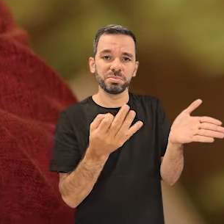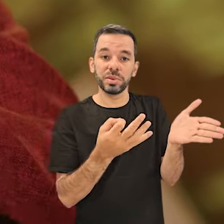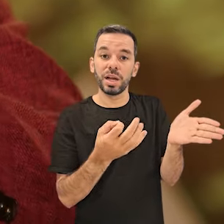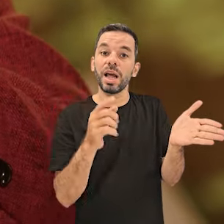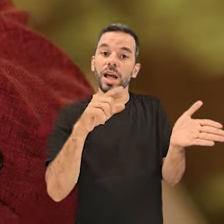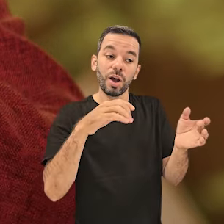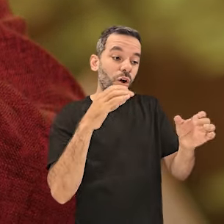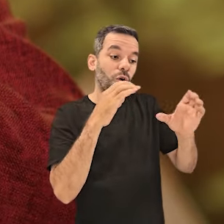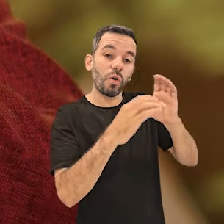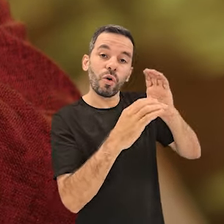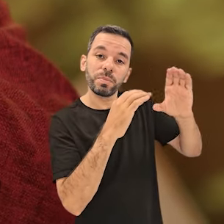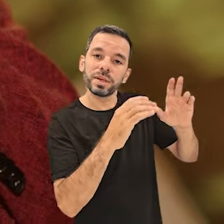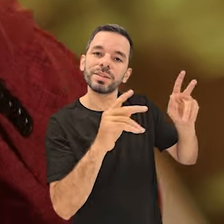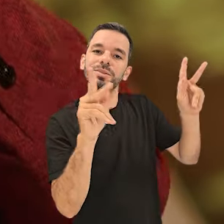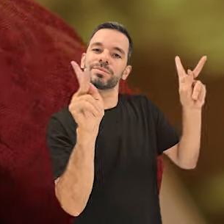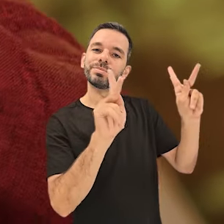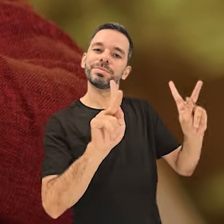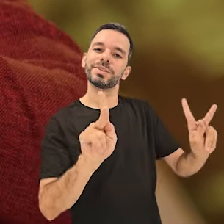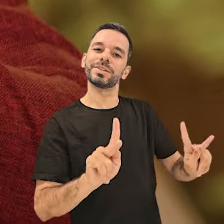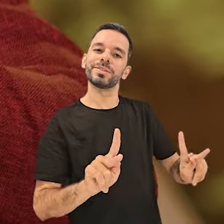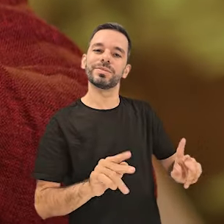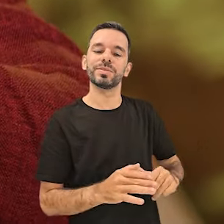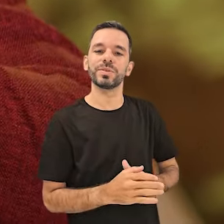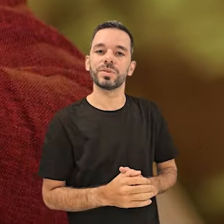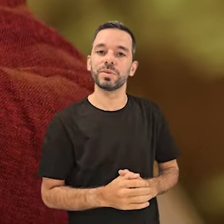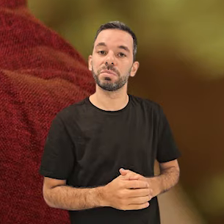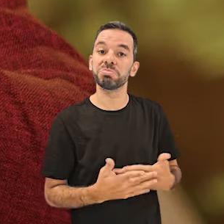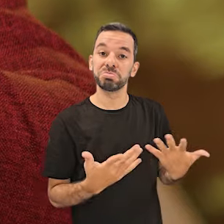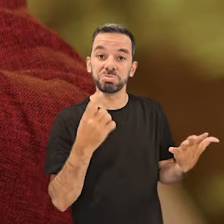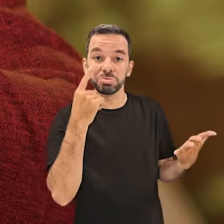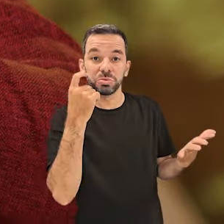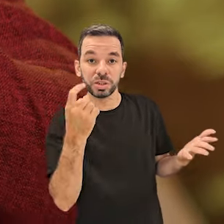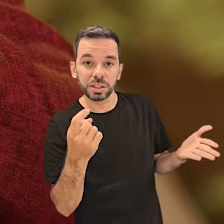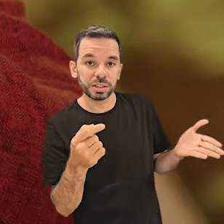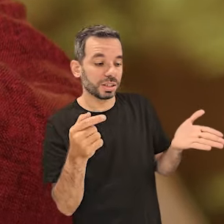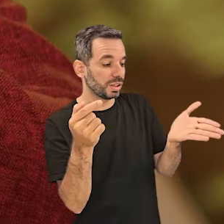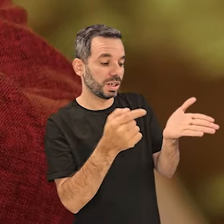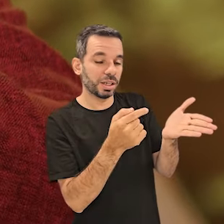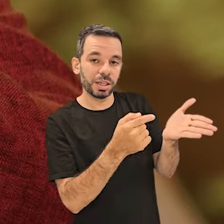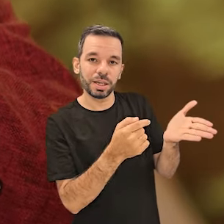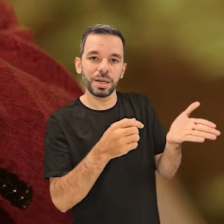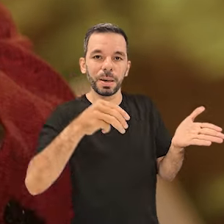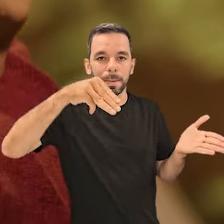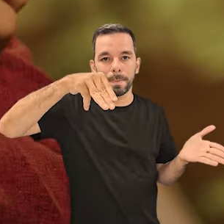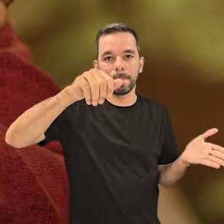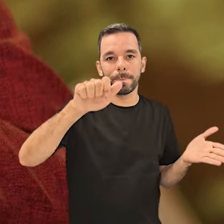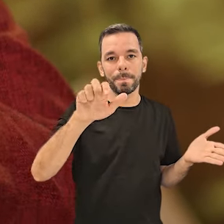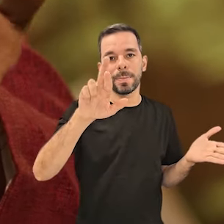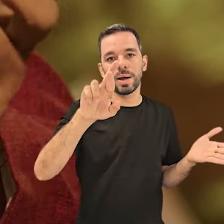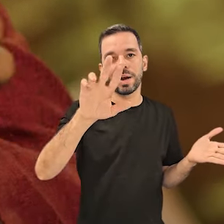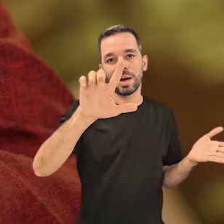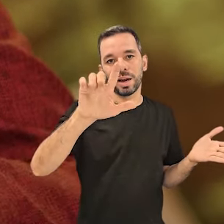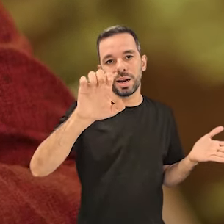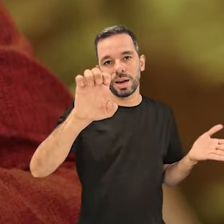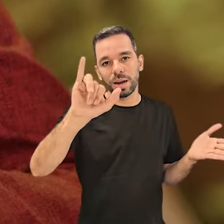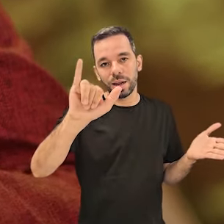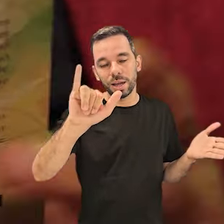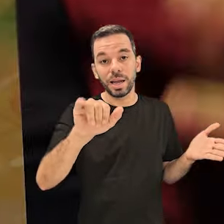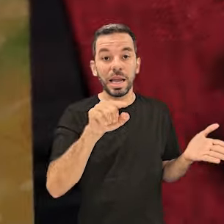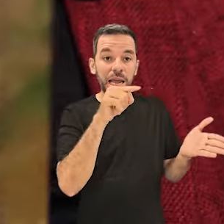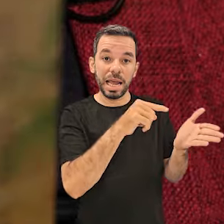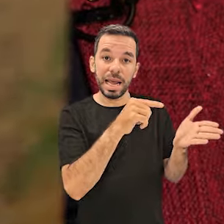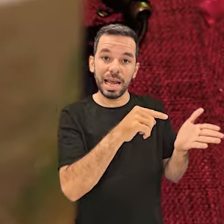chama-se Comunicação Pacífica. Uma coisa interessante que o autor desta obra, o Maher Hassan Musleh, ele é um